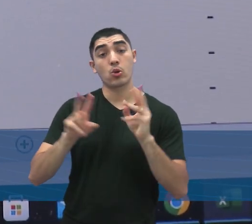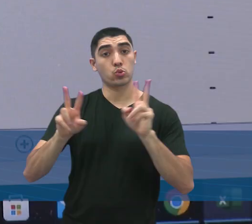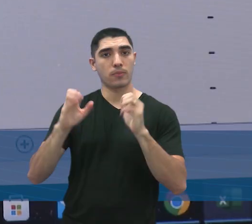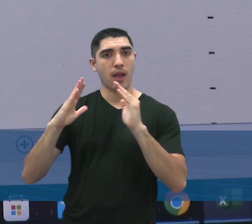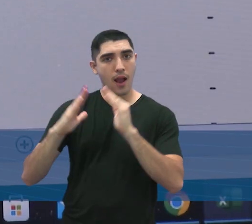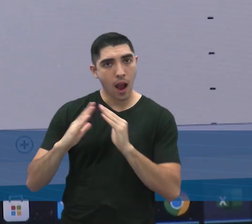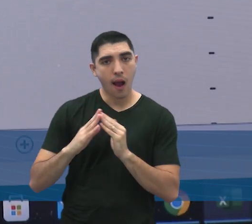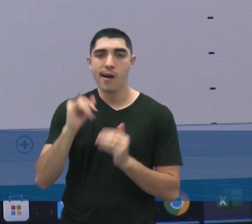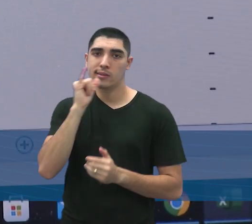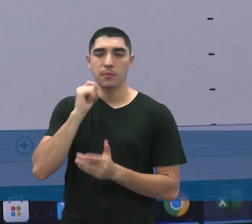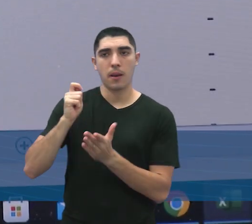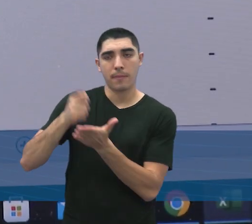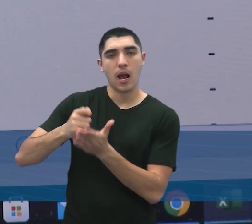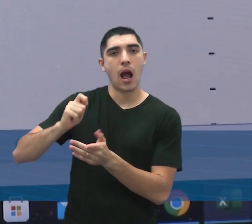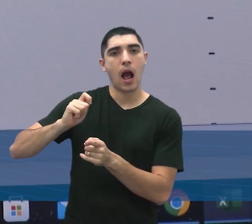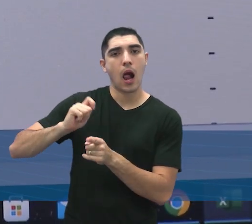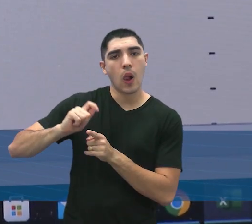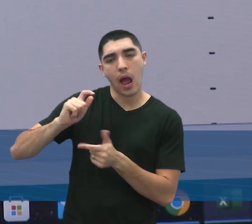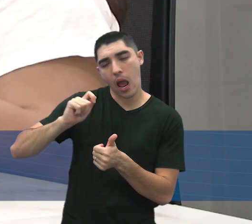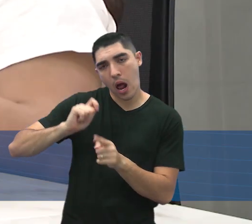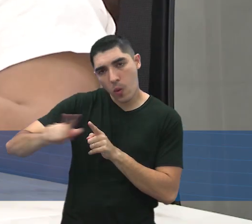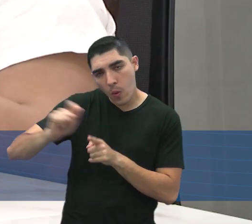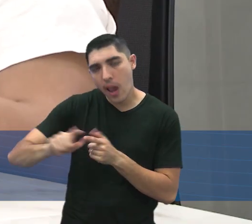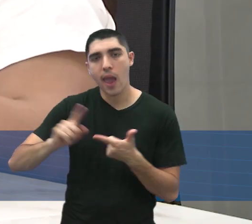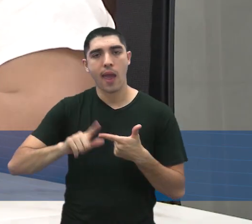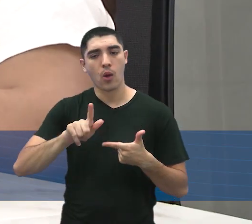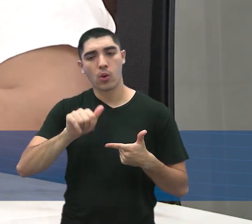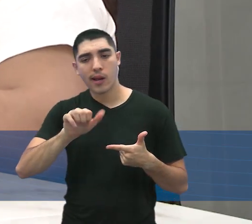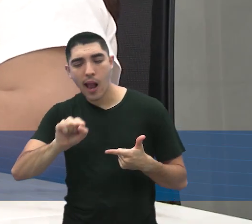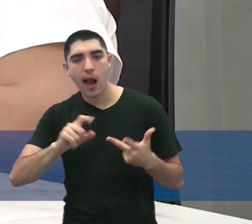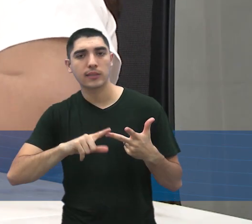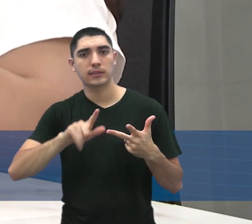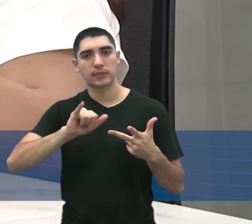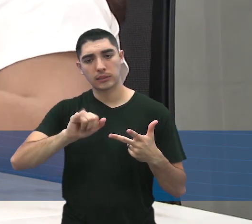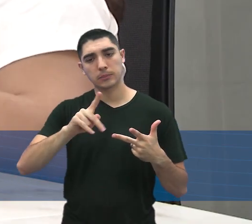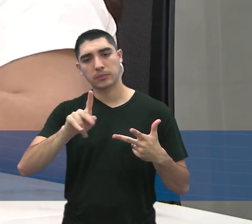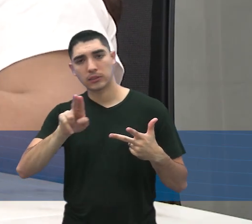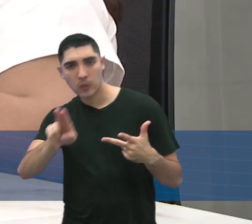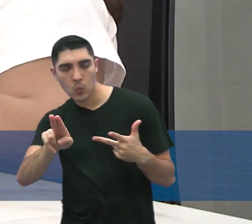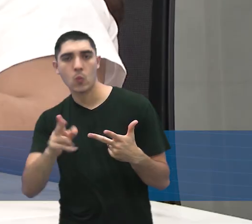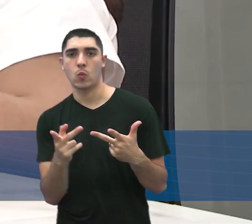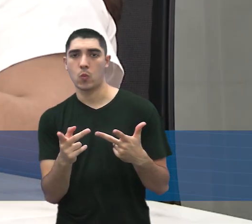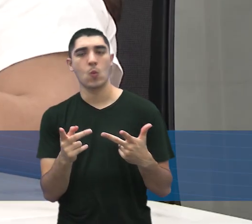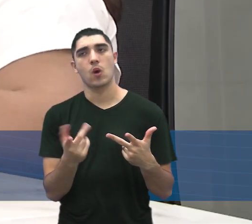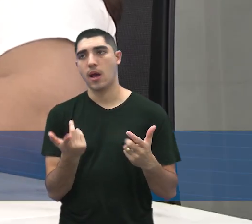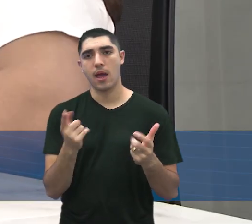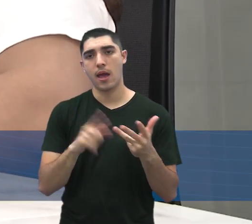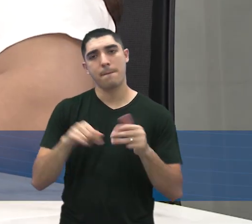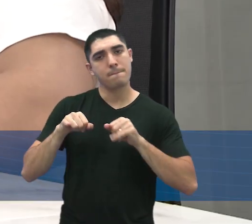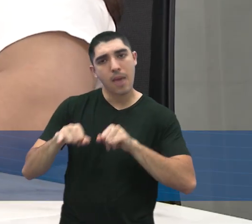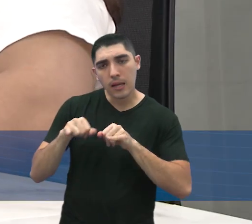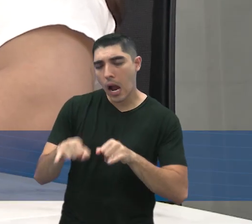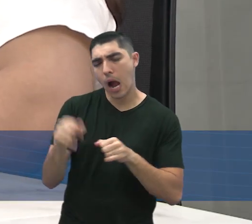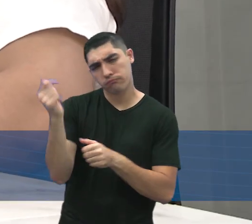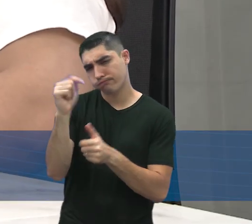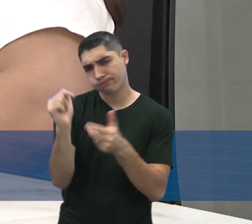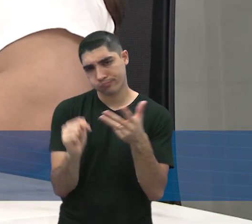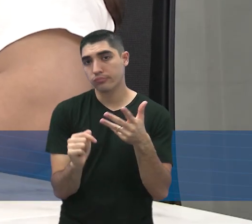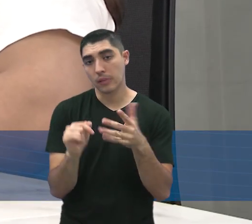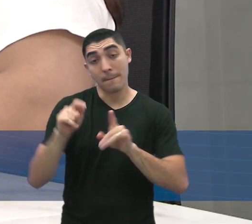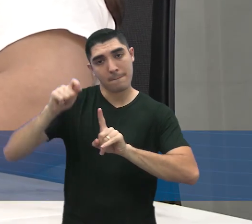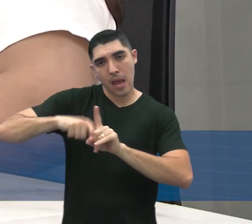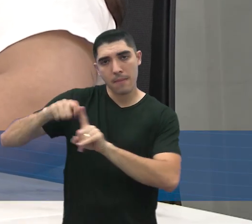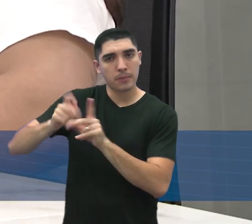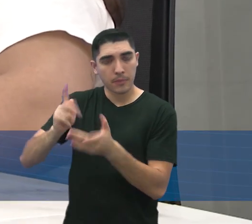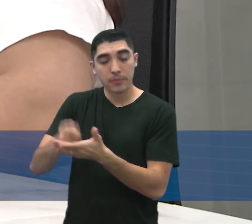moradia, aluguel, condomínio, IPTU, gás, luz, essas contas que a gente tem todo mês, né, conta de supermercado e tudo mais. Tem uma parte